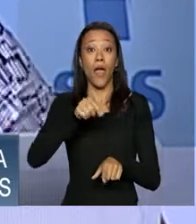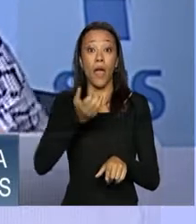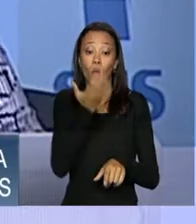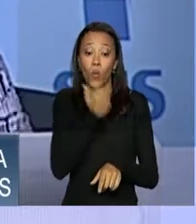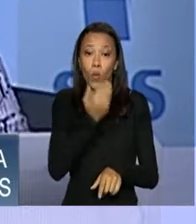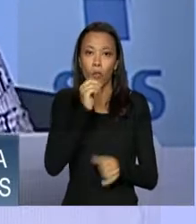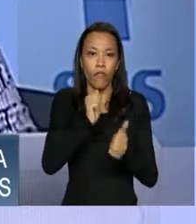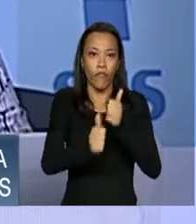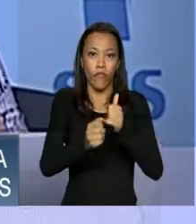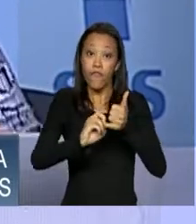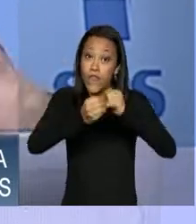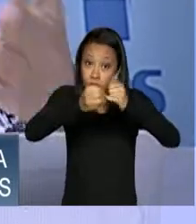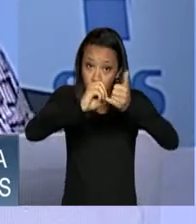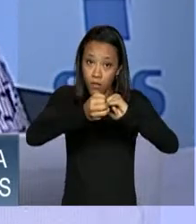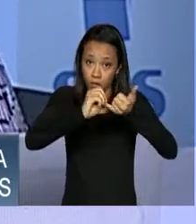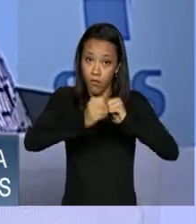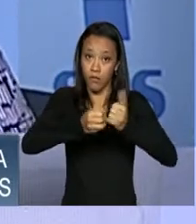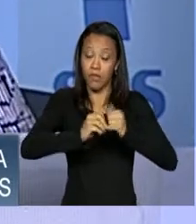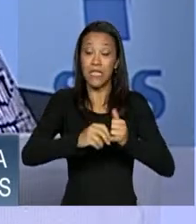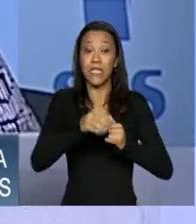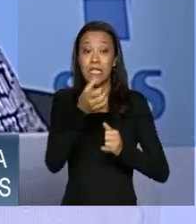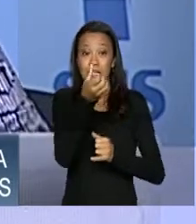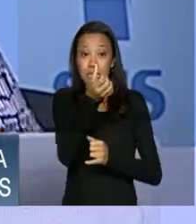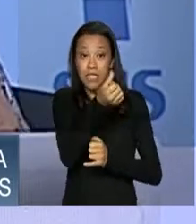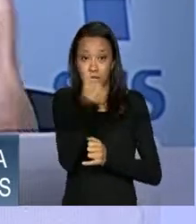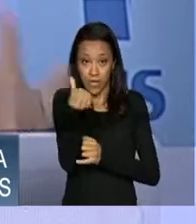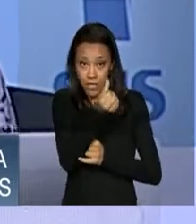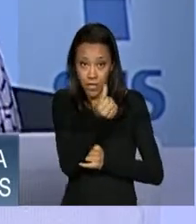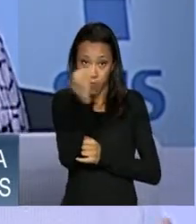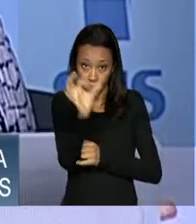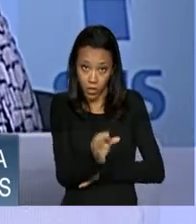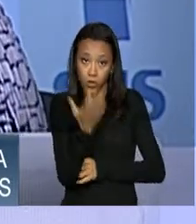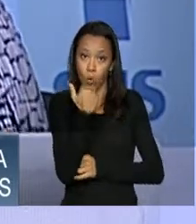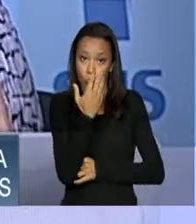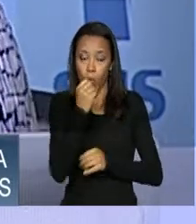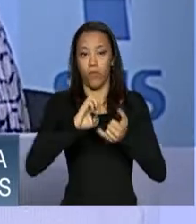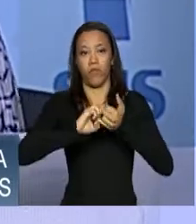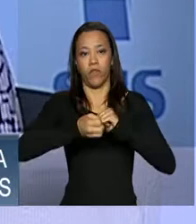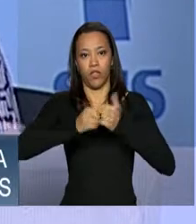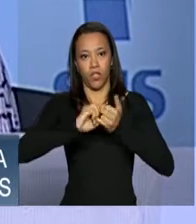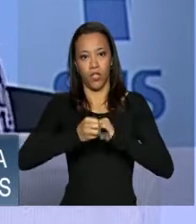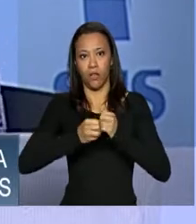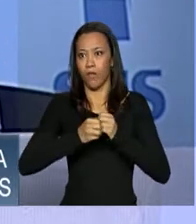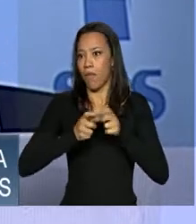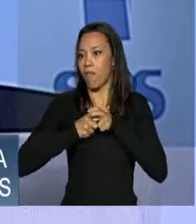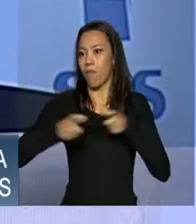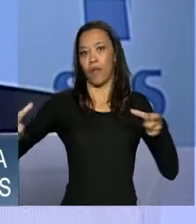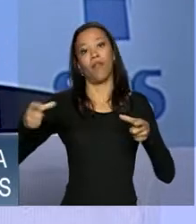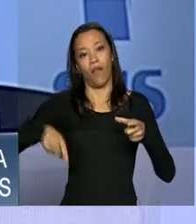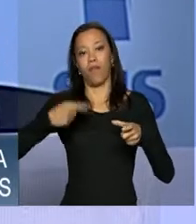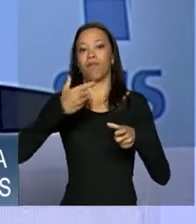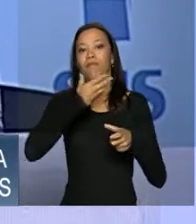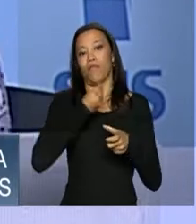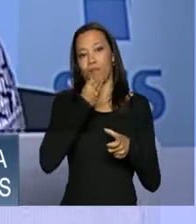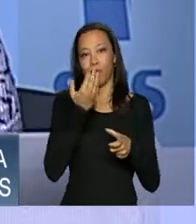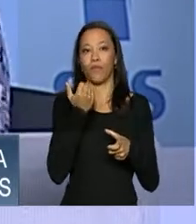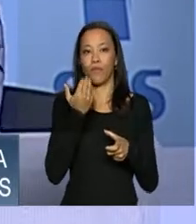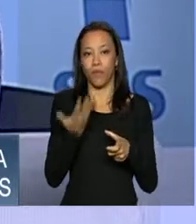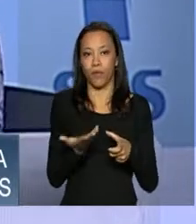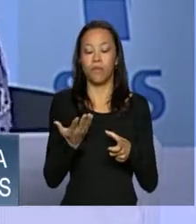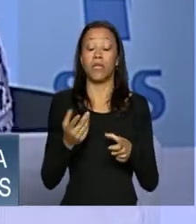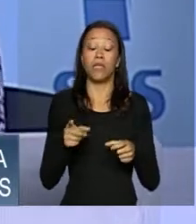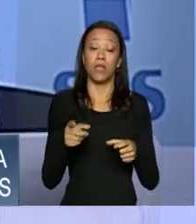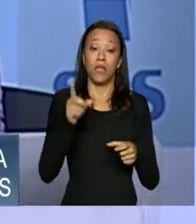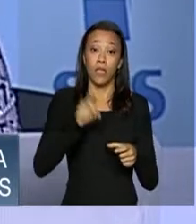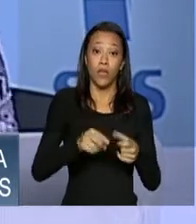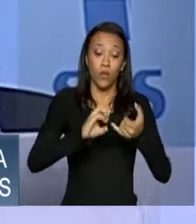feijão. 66% da população consome, com predominância dos homens. E o feijão também,